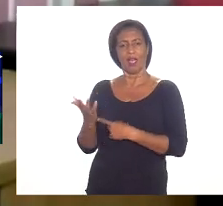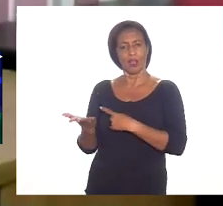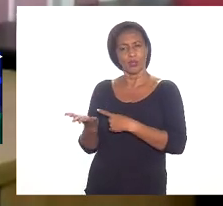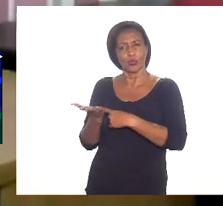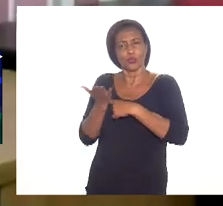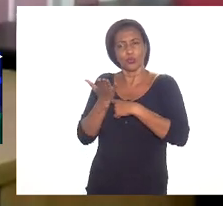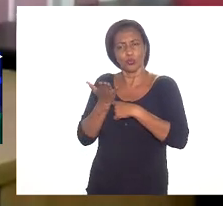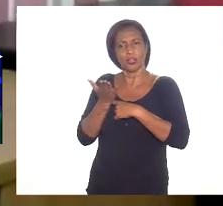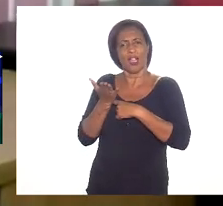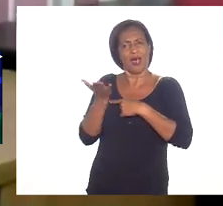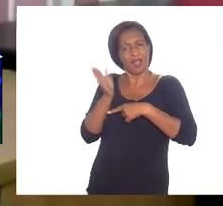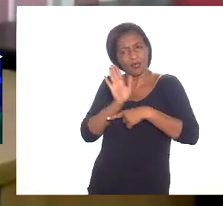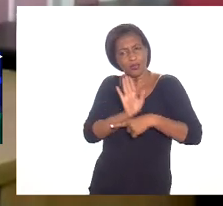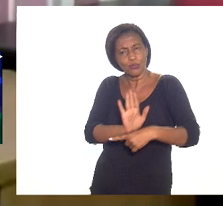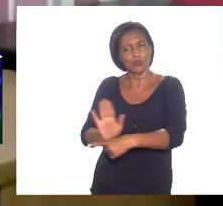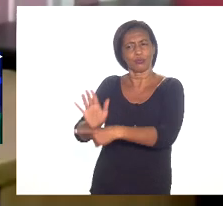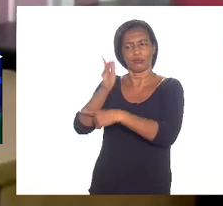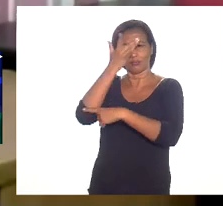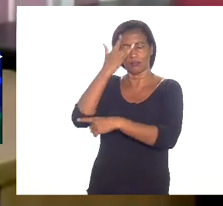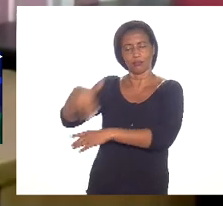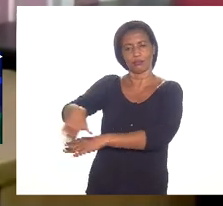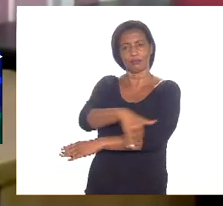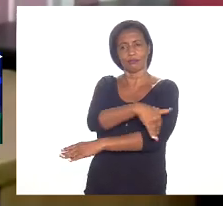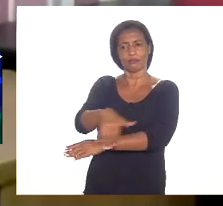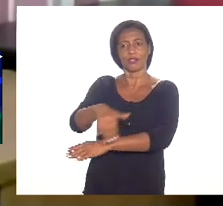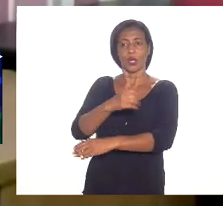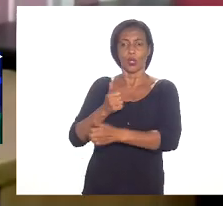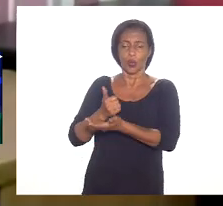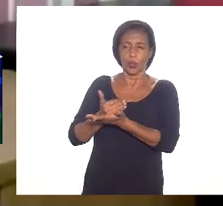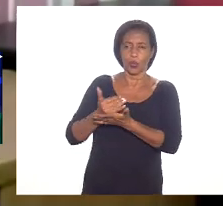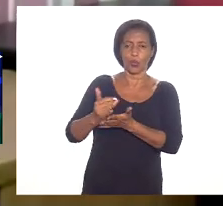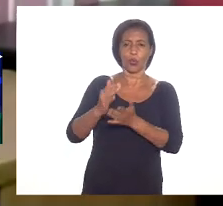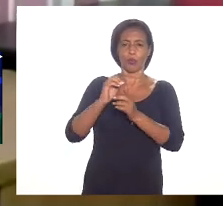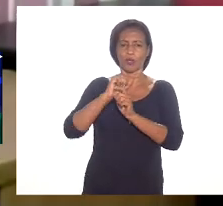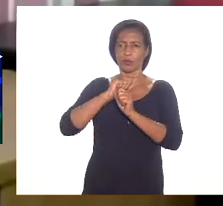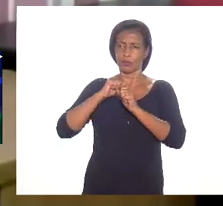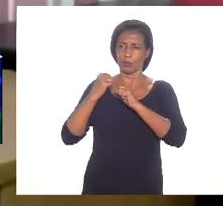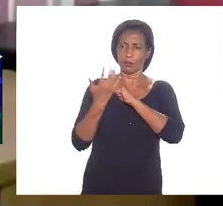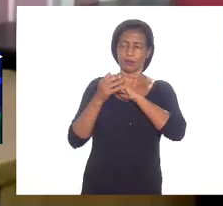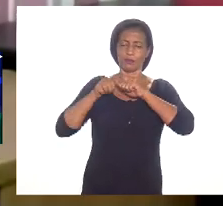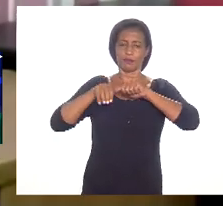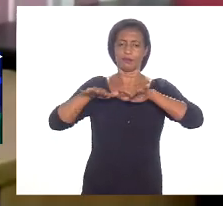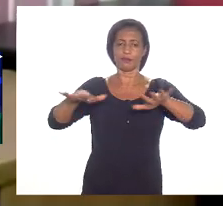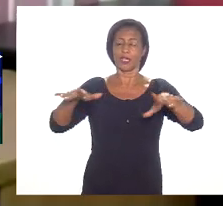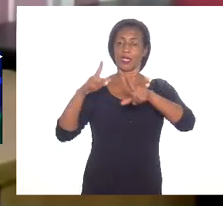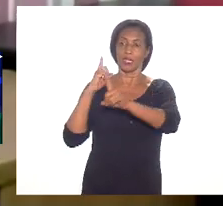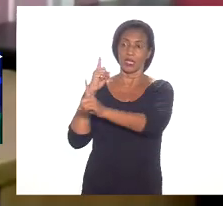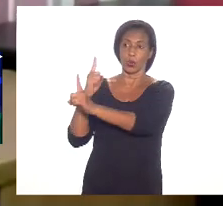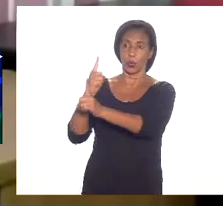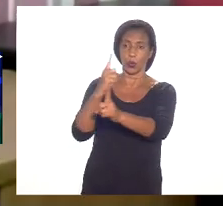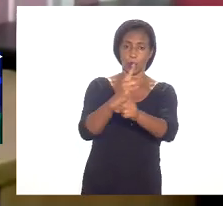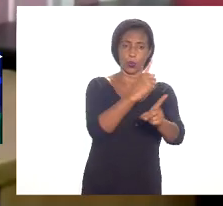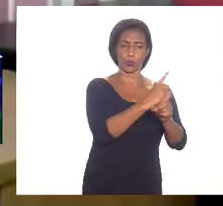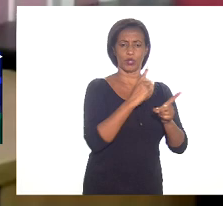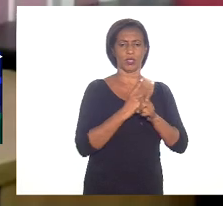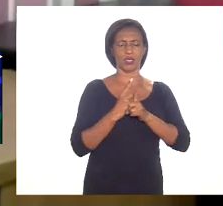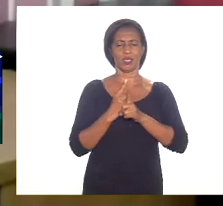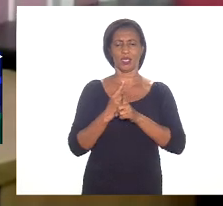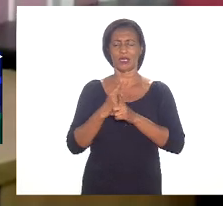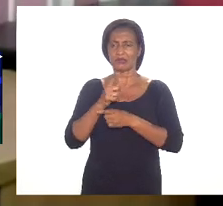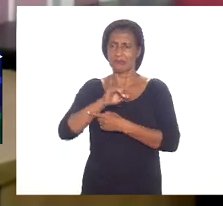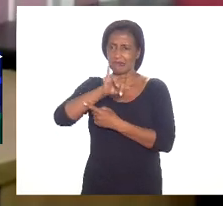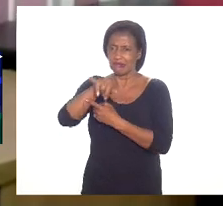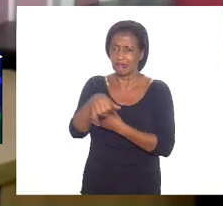ajudar esta população no momento do início lá da pandemia e acabaram encontrando o quadro Sally que